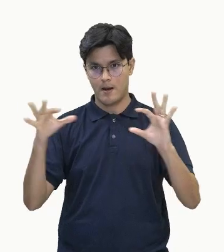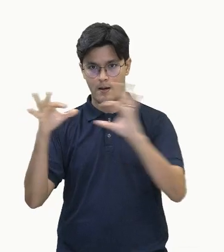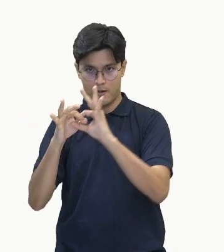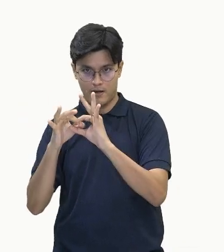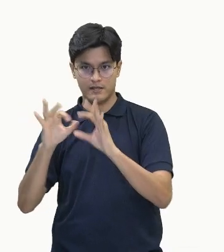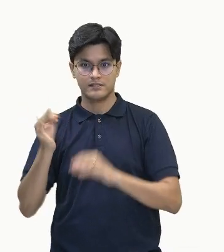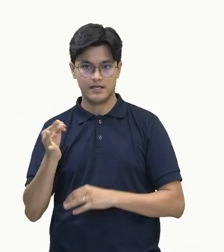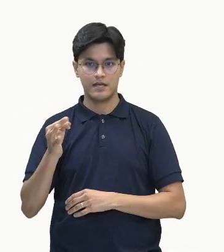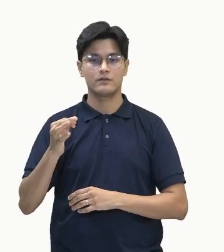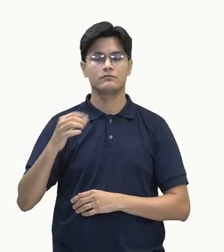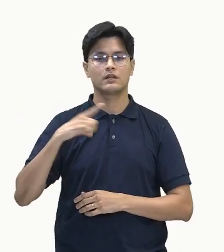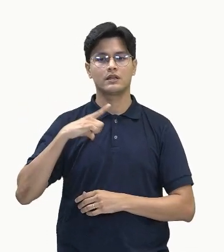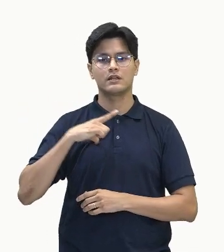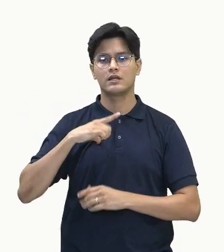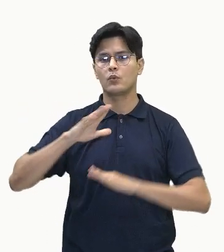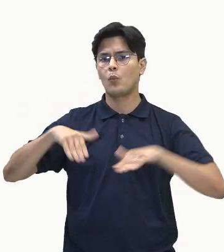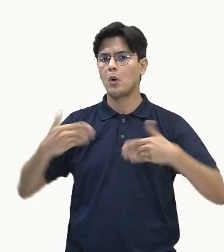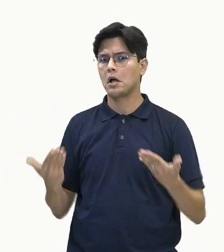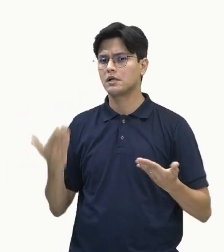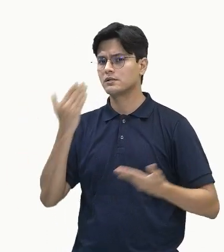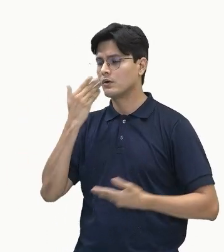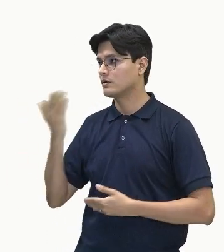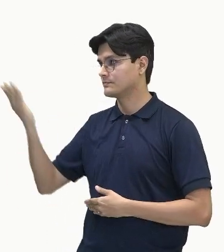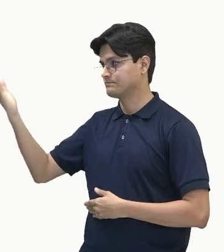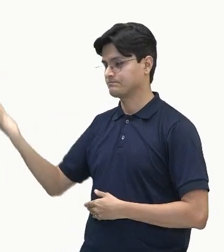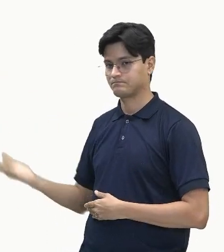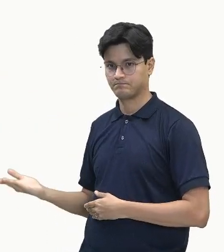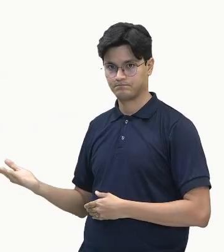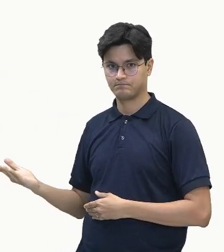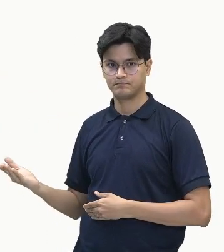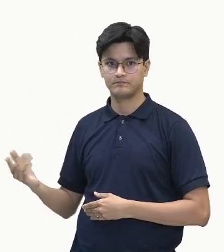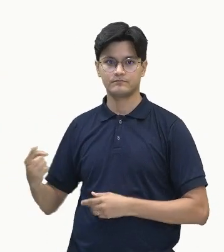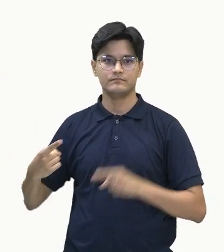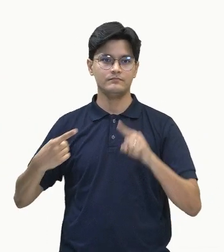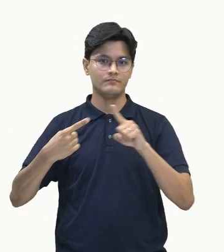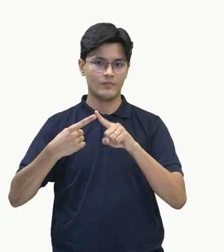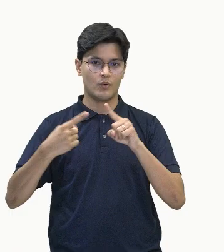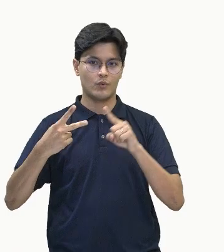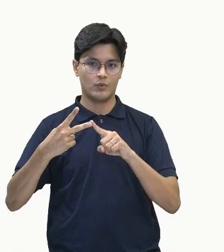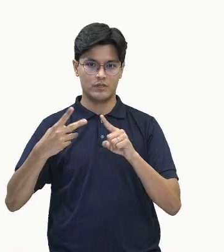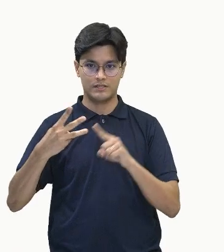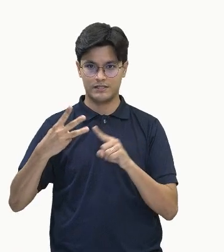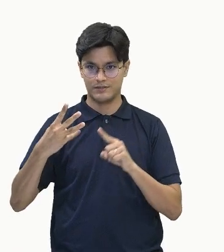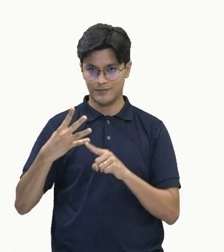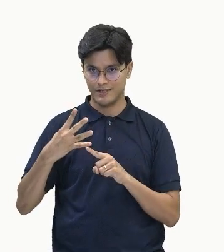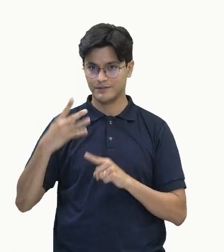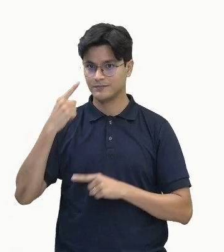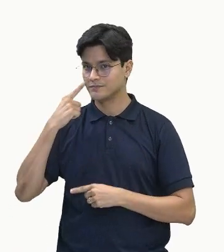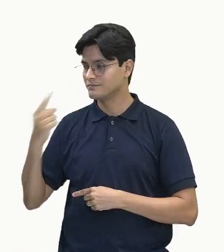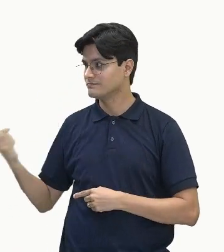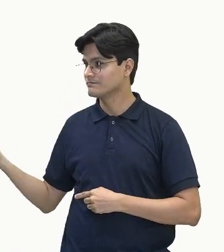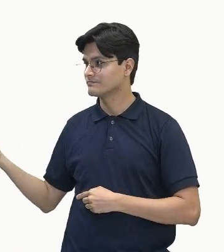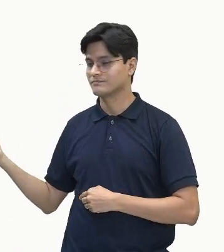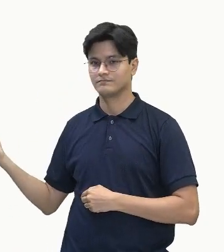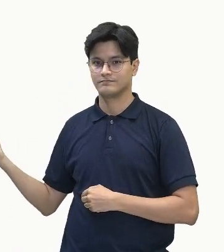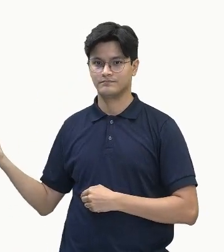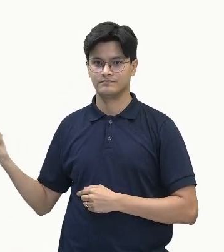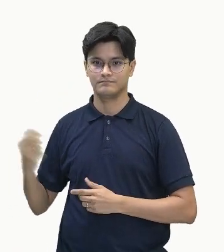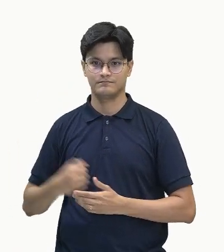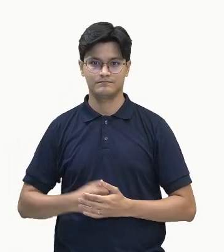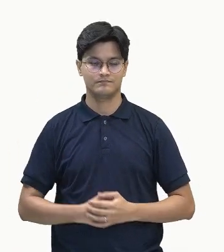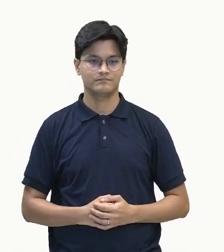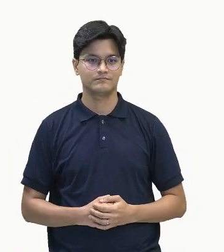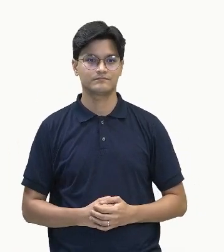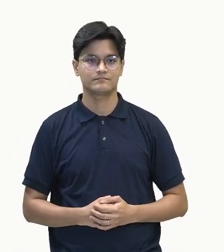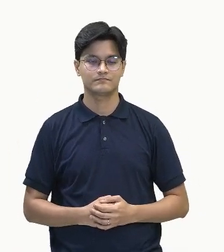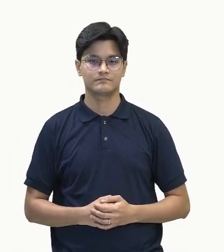pontos. Nós temos aqui então 4 pontos. Então já sei que minha figura vai ser um quadrilátero, ou seja,